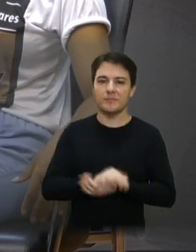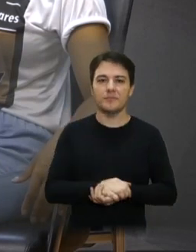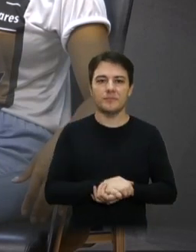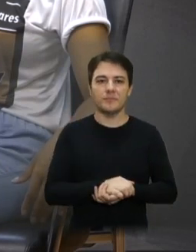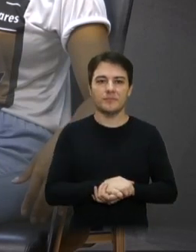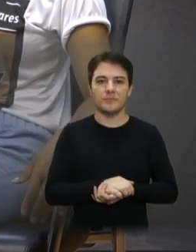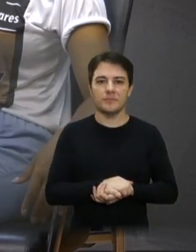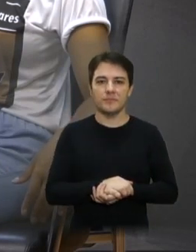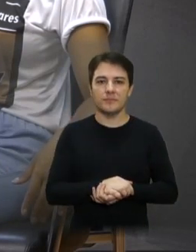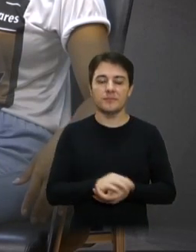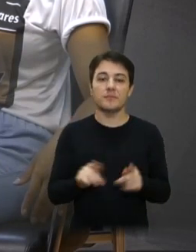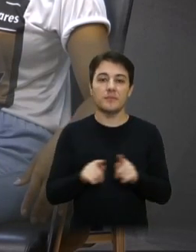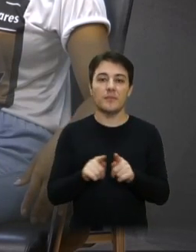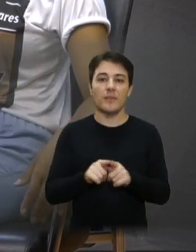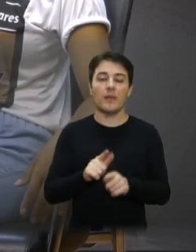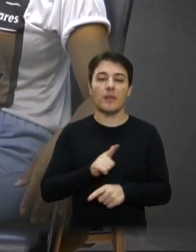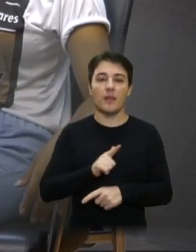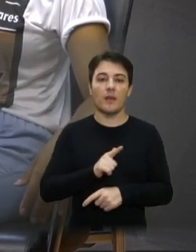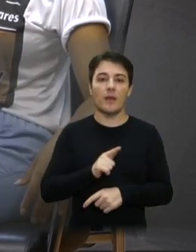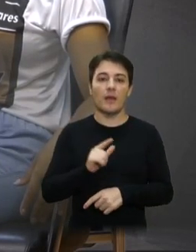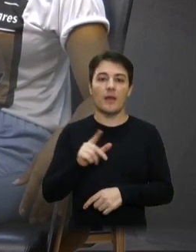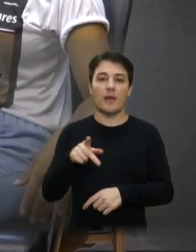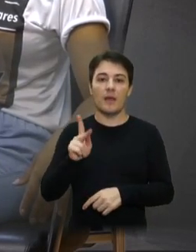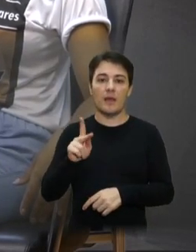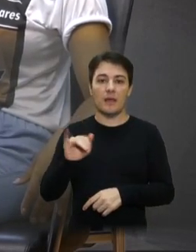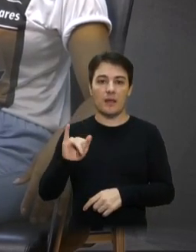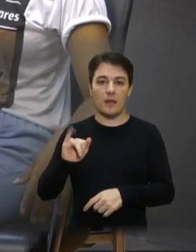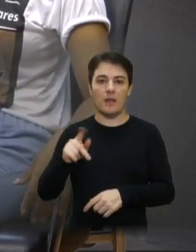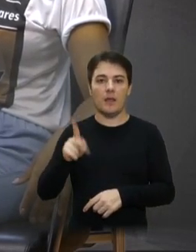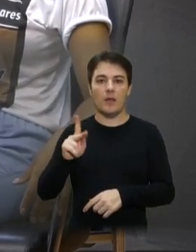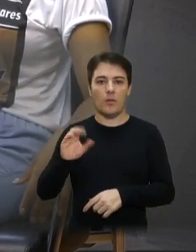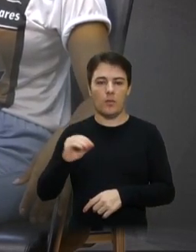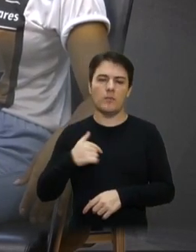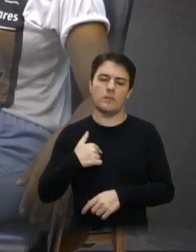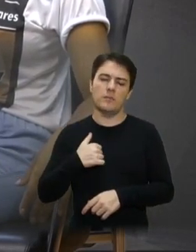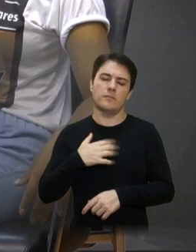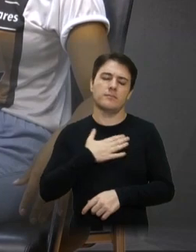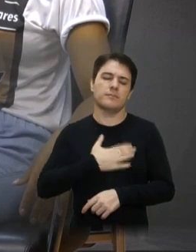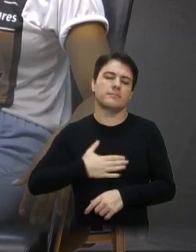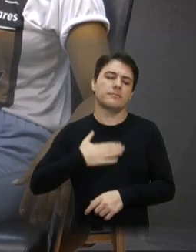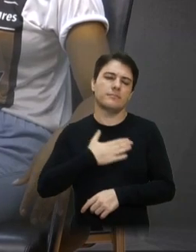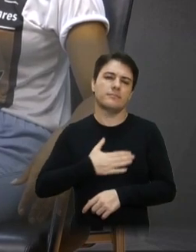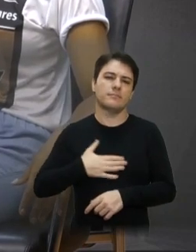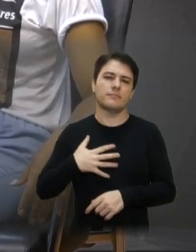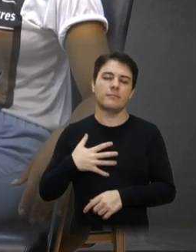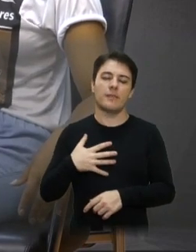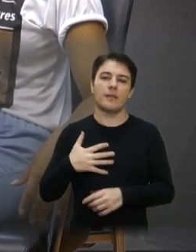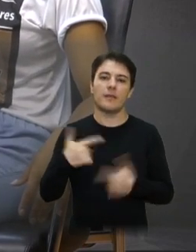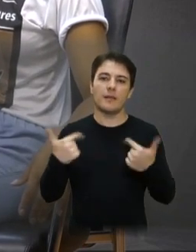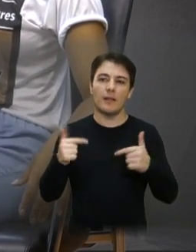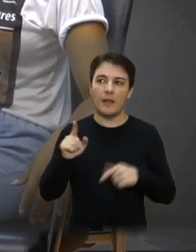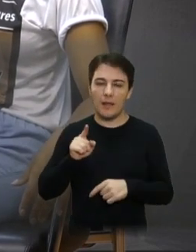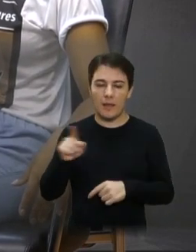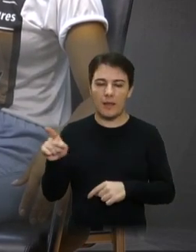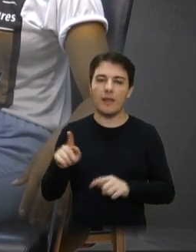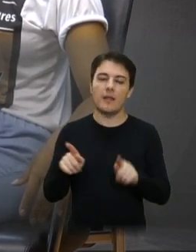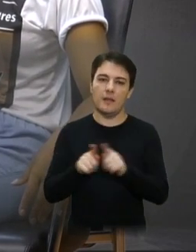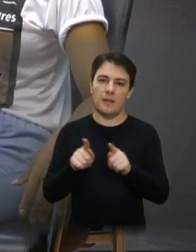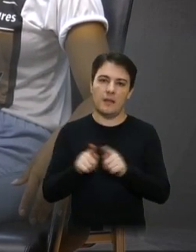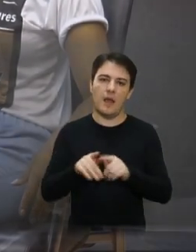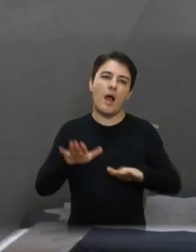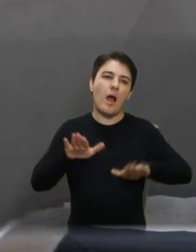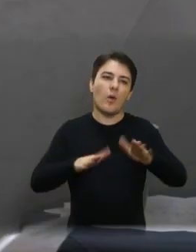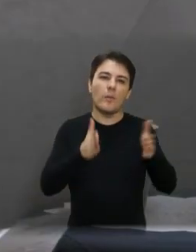de do Francisco Luiz Salvador o Kiko Salvador que eu tive a ordem trabalhar algumas vezes inclusive na carreira em alguns